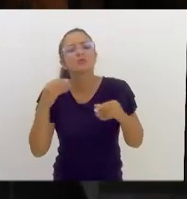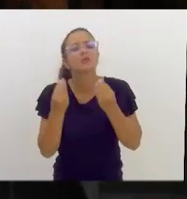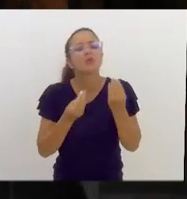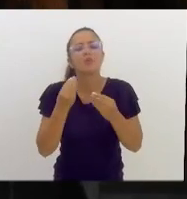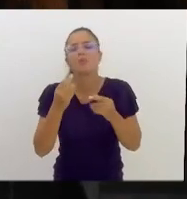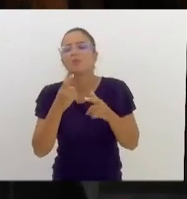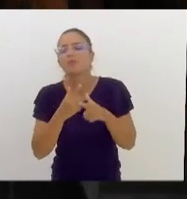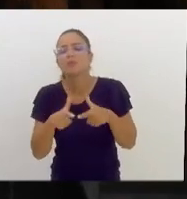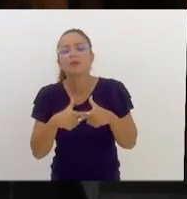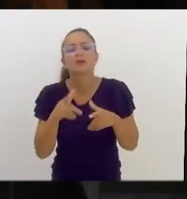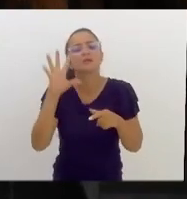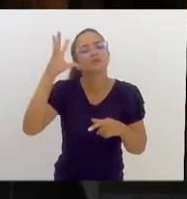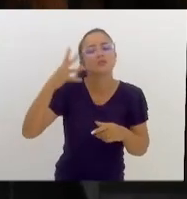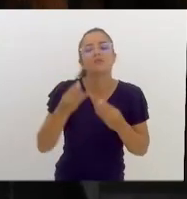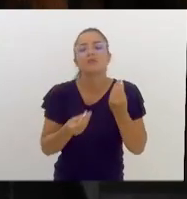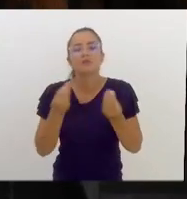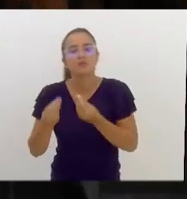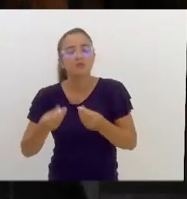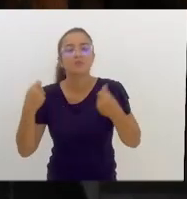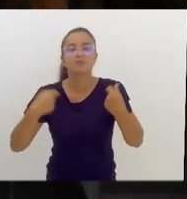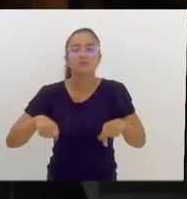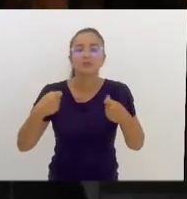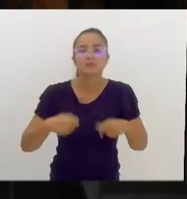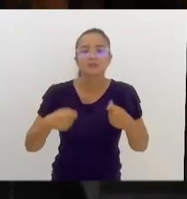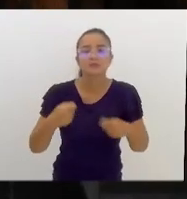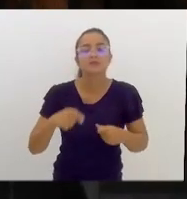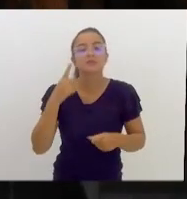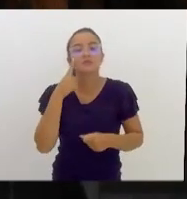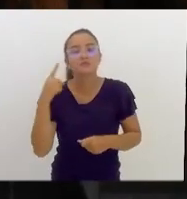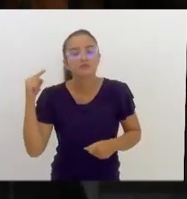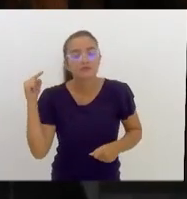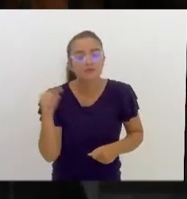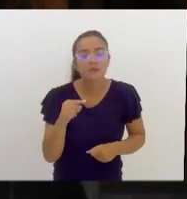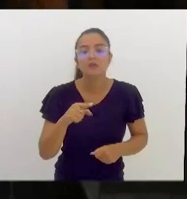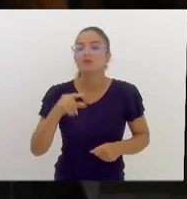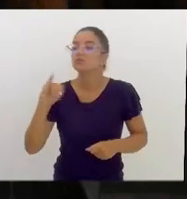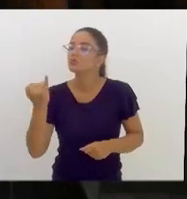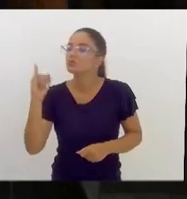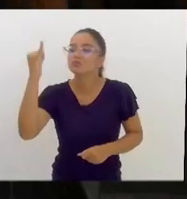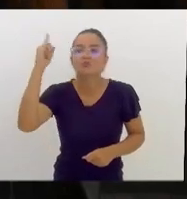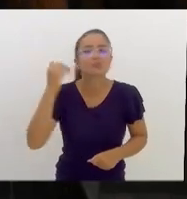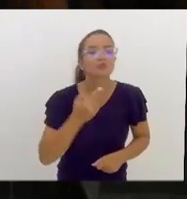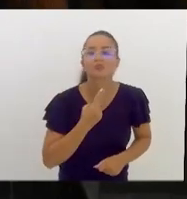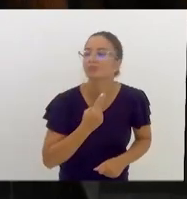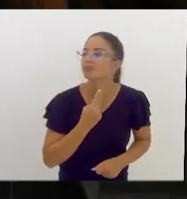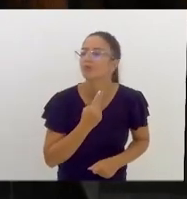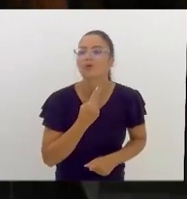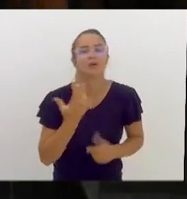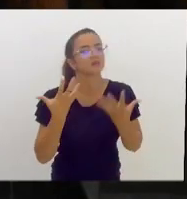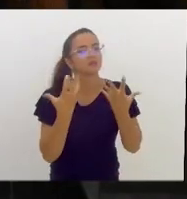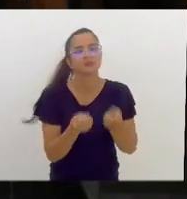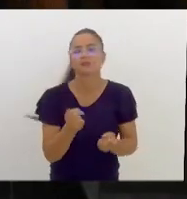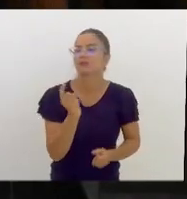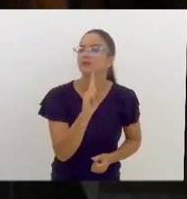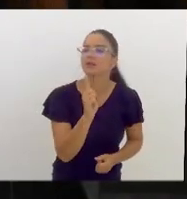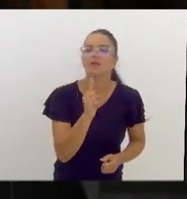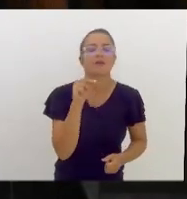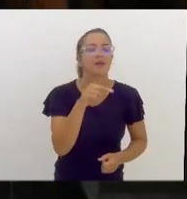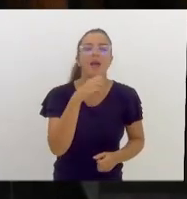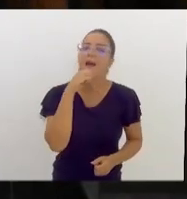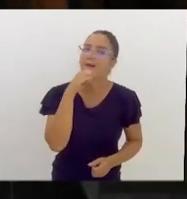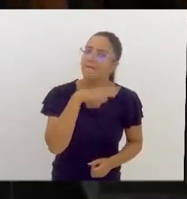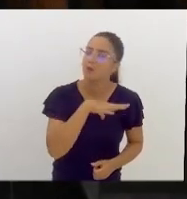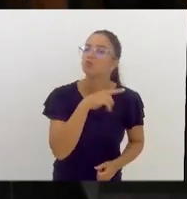dívida, especialmente esse aspecto de que ela se sustenta numa taxa de juros que é inaceitável, que é abusiva. O governo